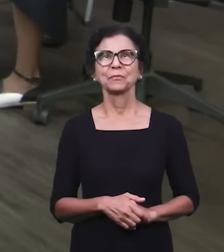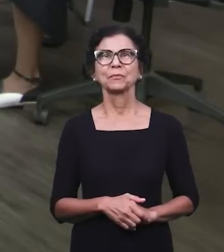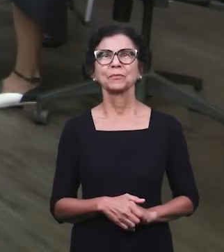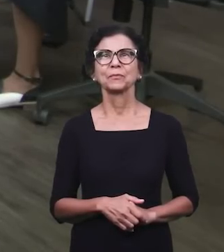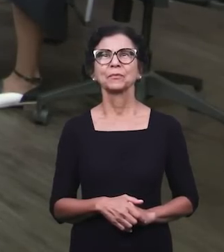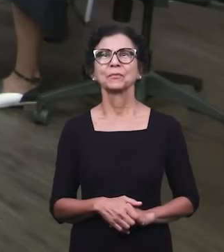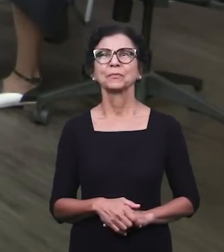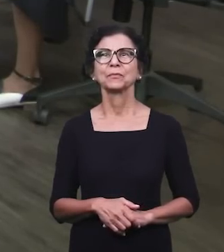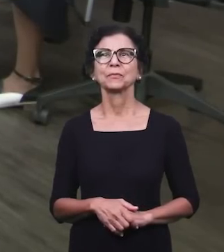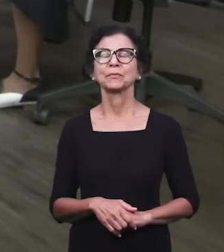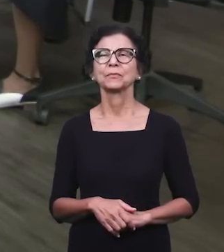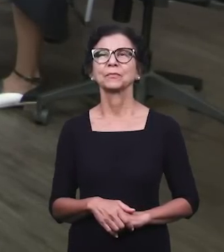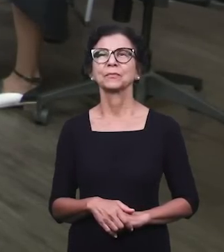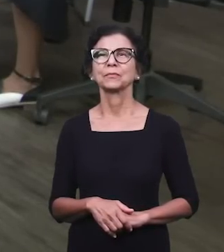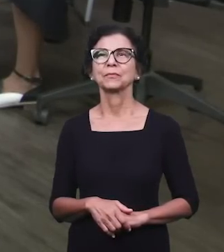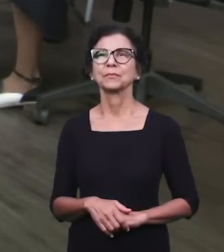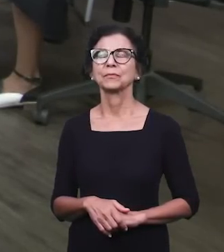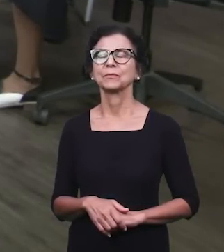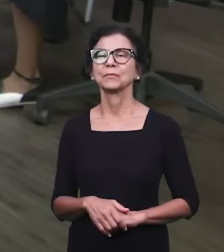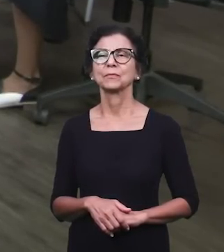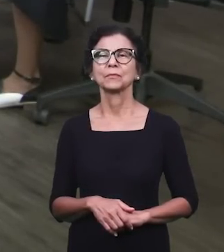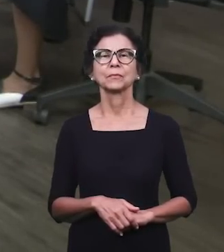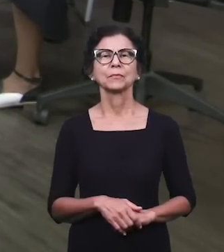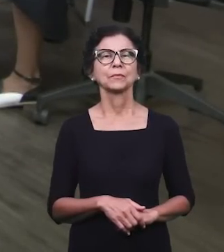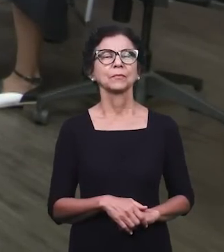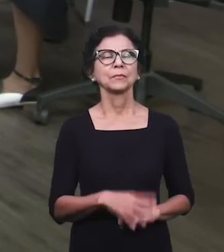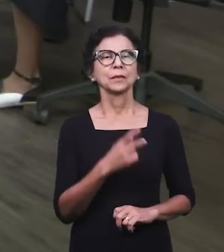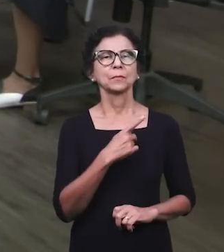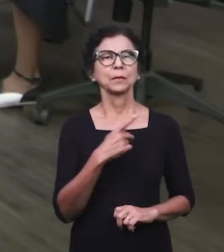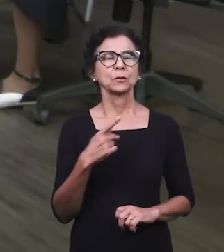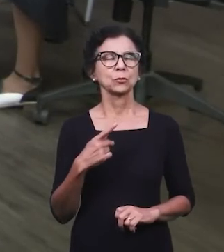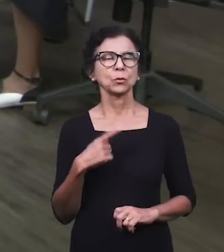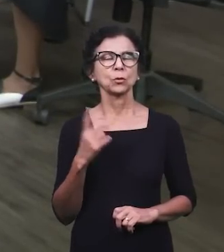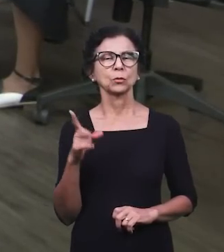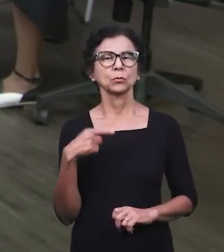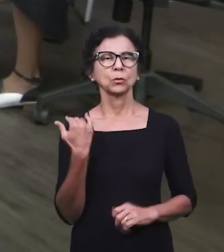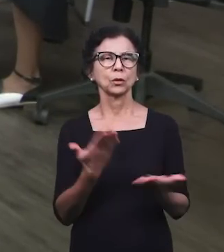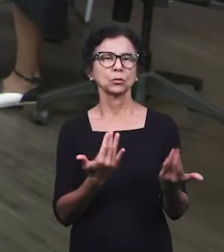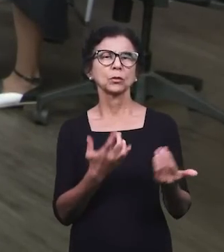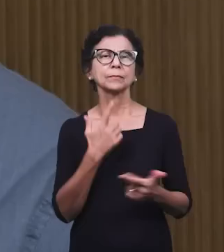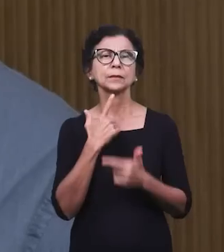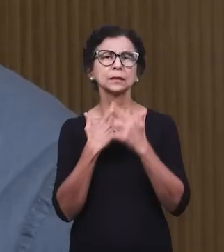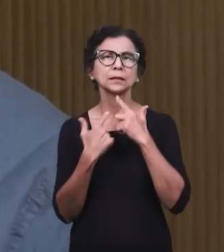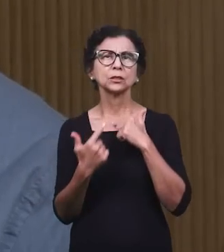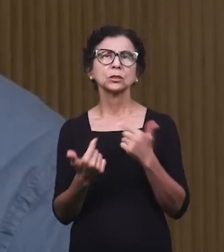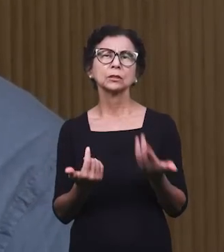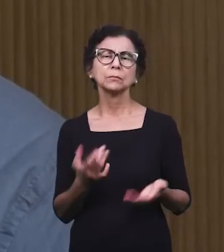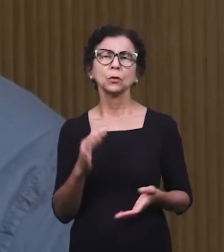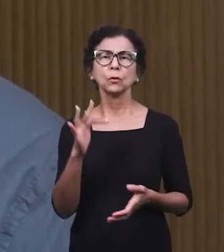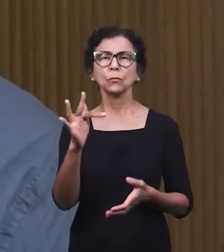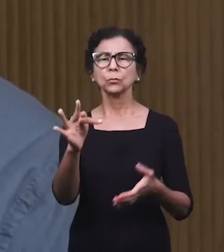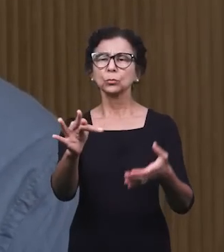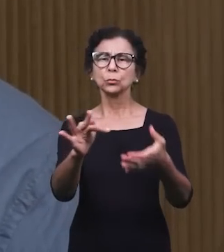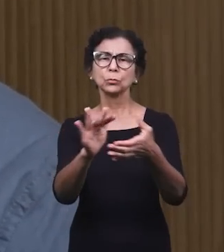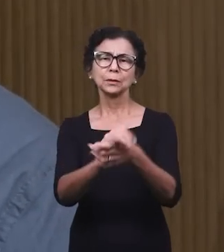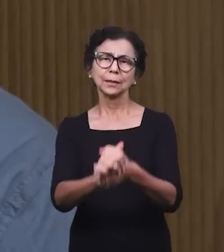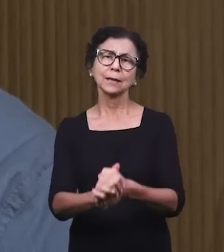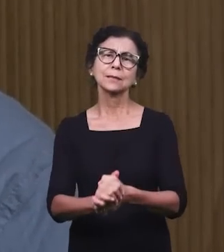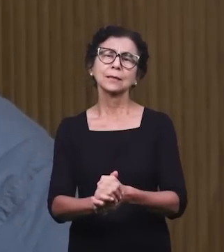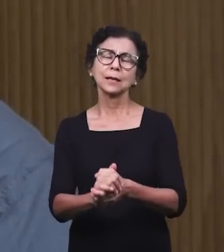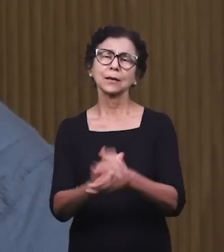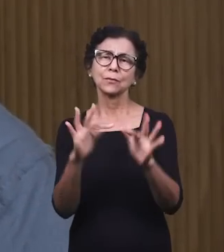Pastor, como jovens, nós almejamos constituir uma família na presença do Senhor. Como eu posso me